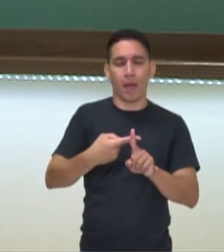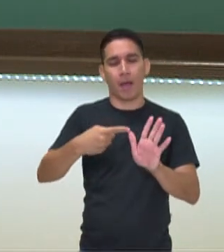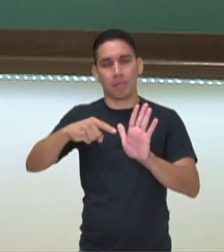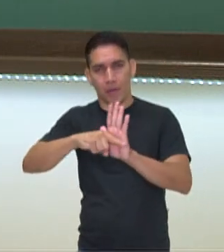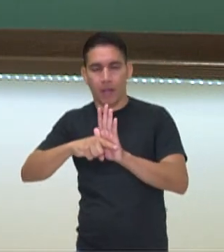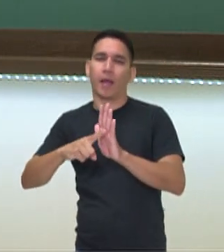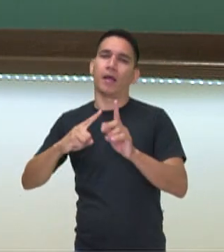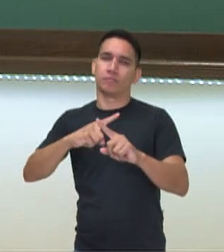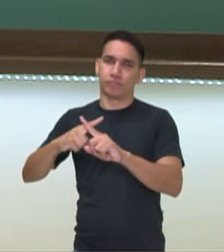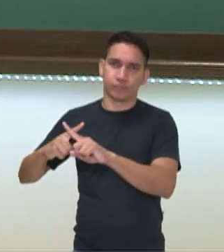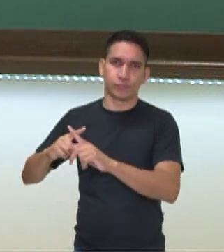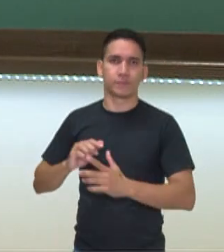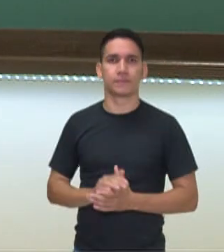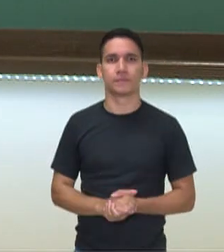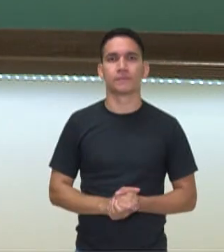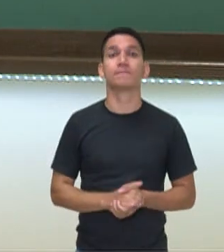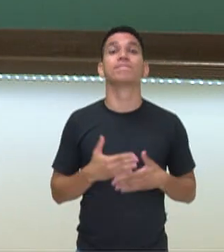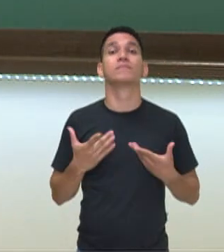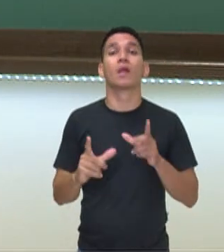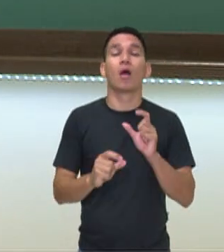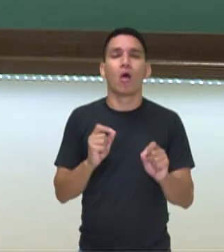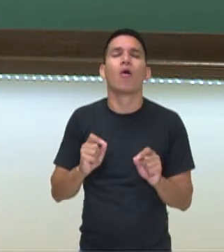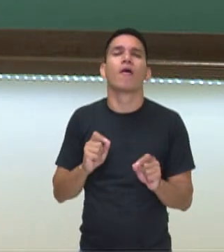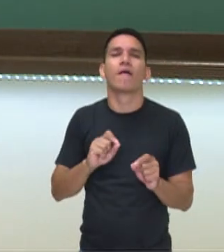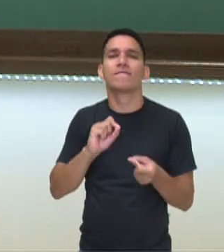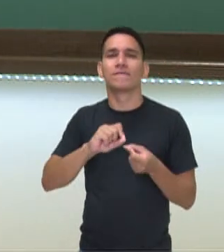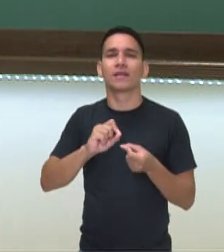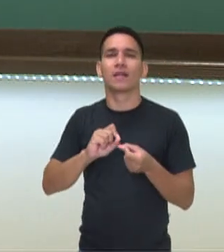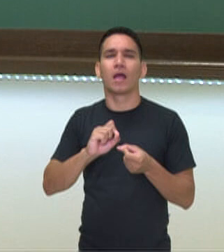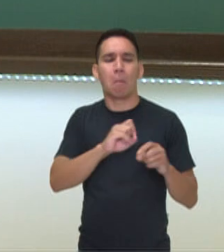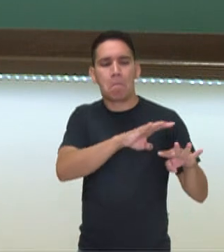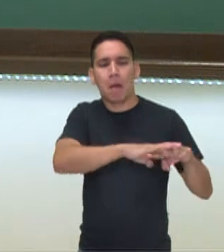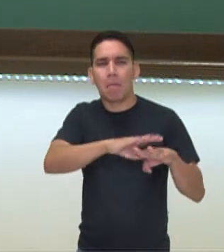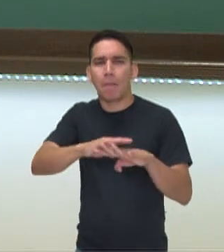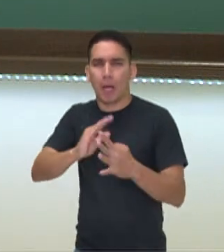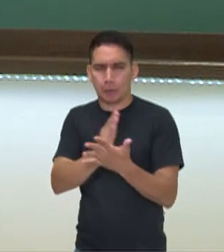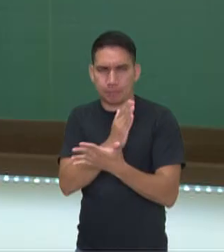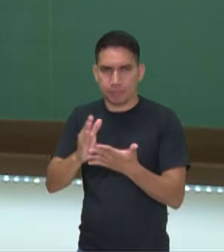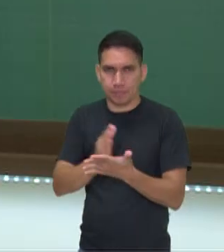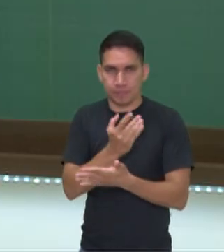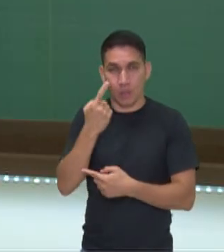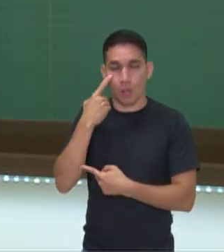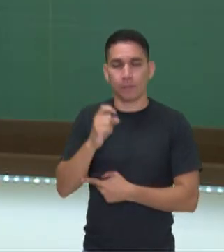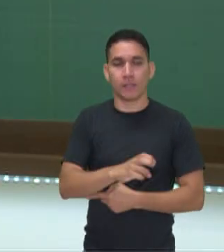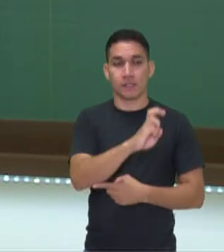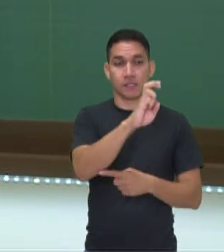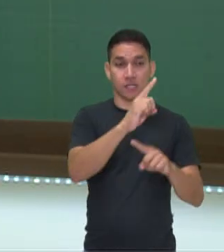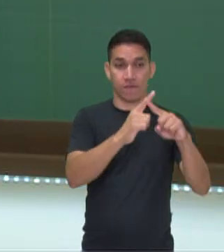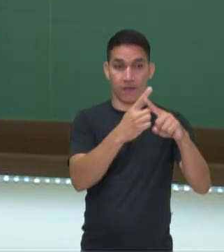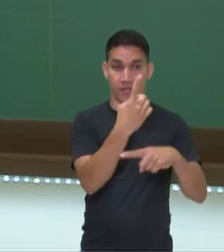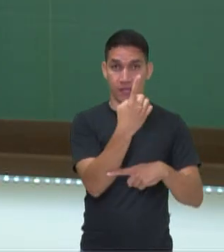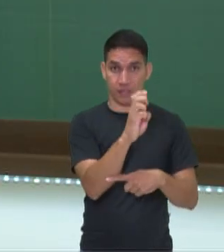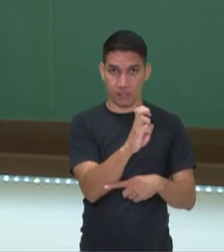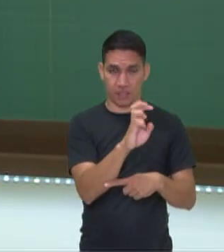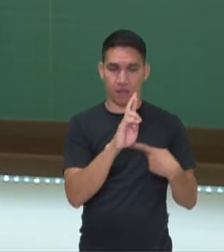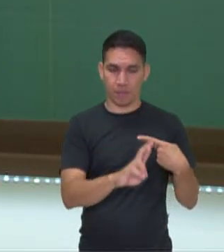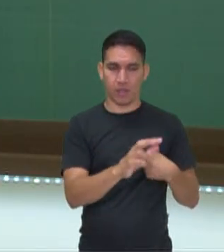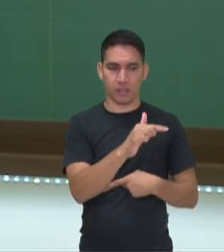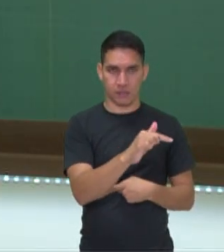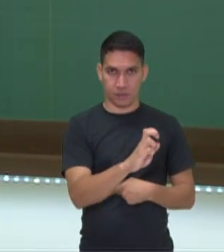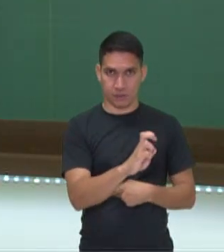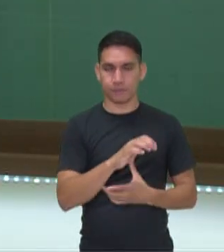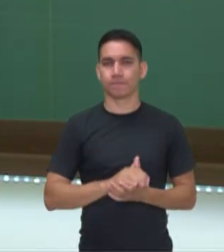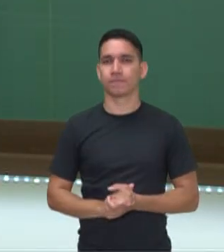né? Números e operações. Então, vamos efetuar os cálculos separadamente. Então, eu tenho 5 vezes 15,